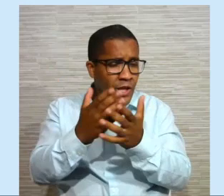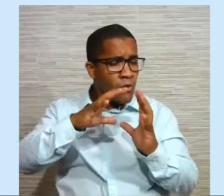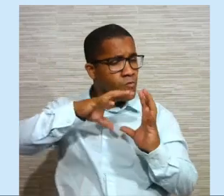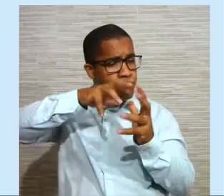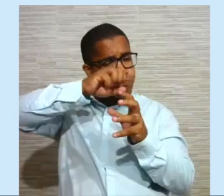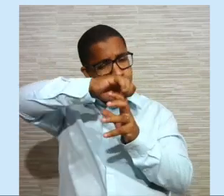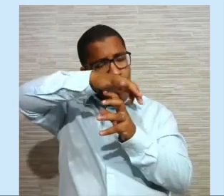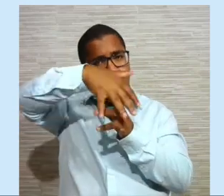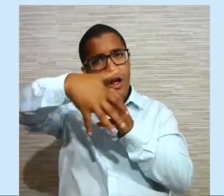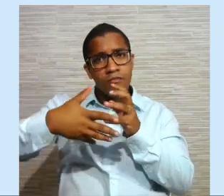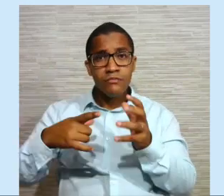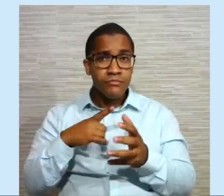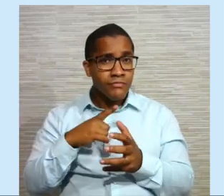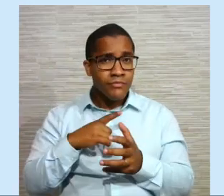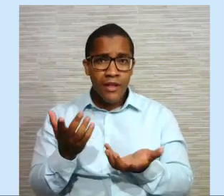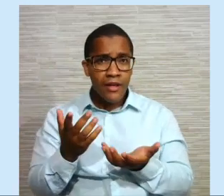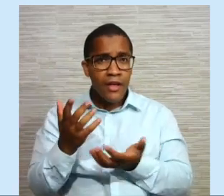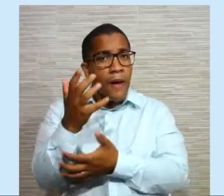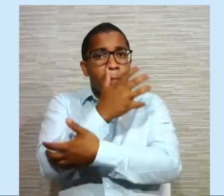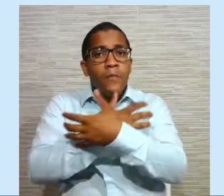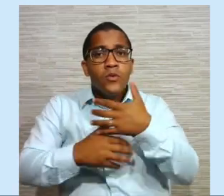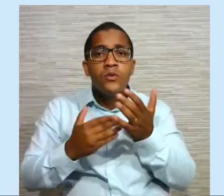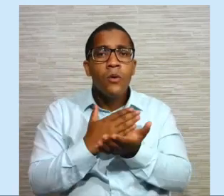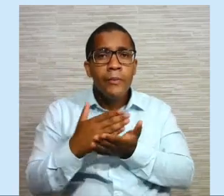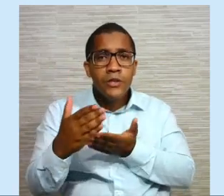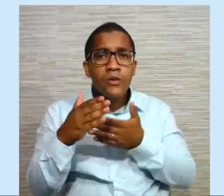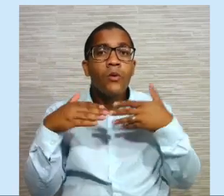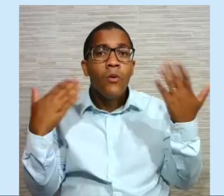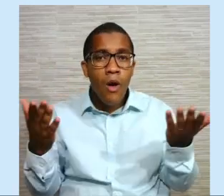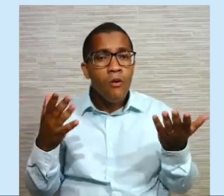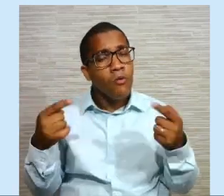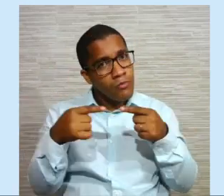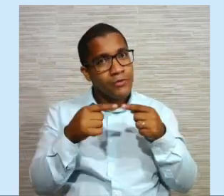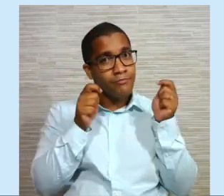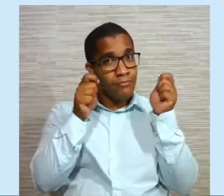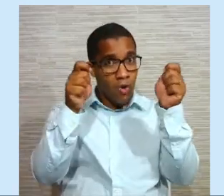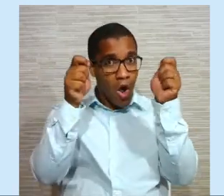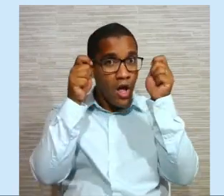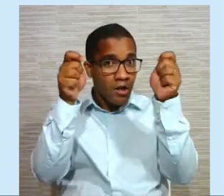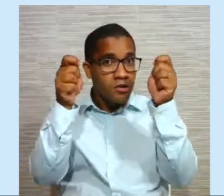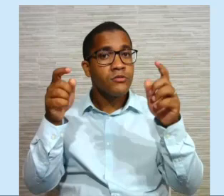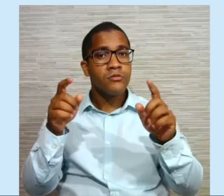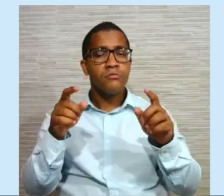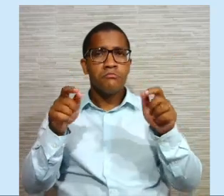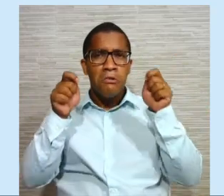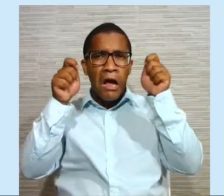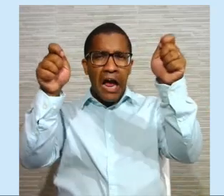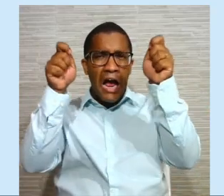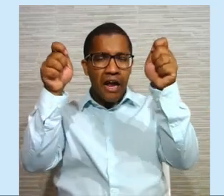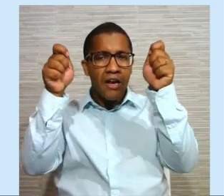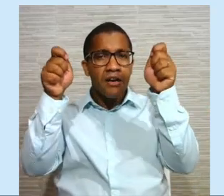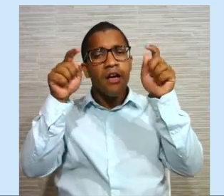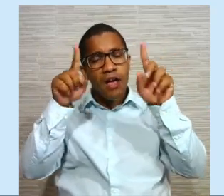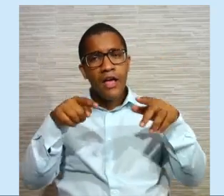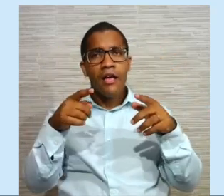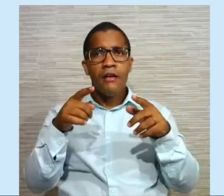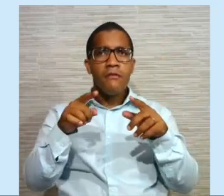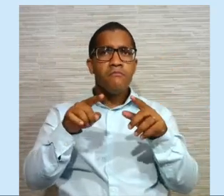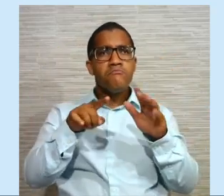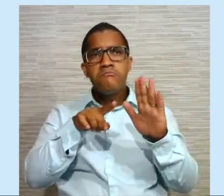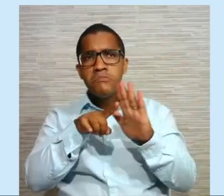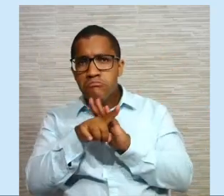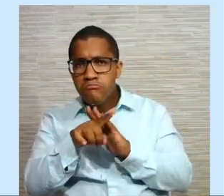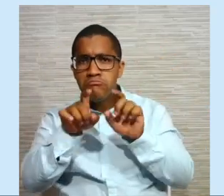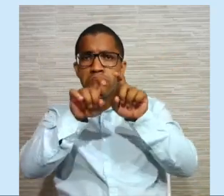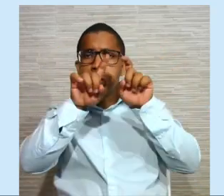todo, que justamente ela foi começada também com essa música de protesto, a música também de indagação, de